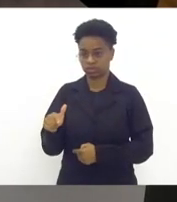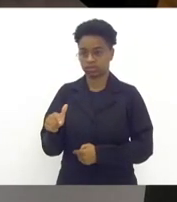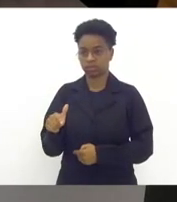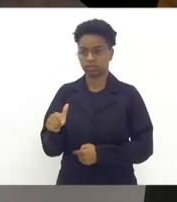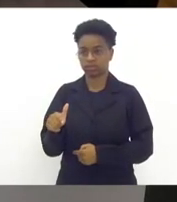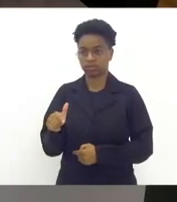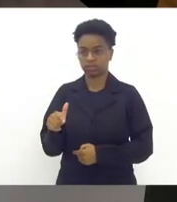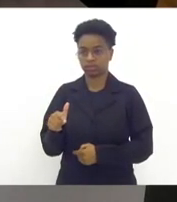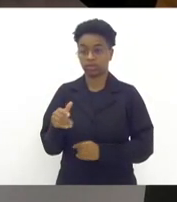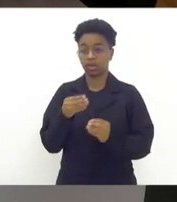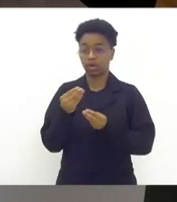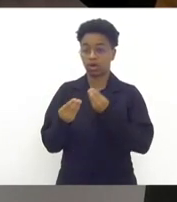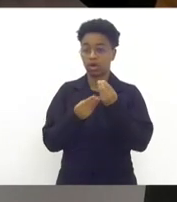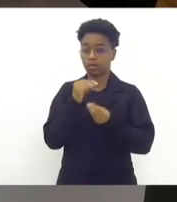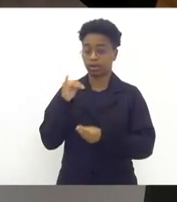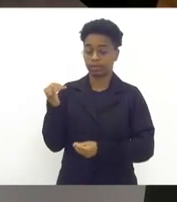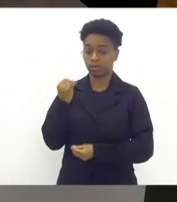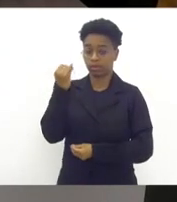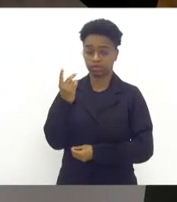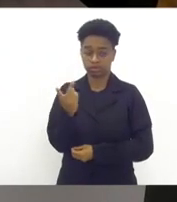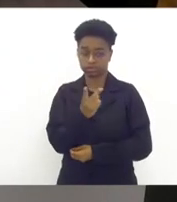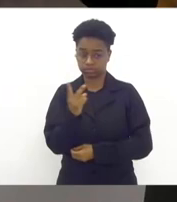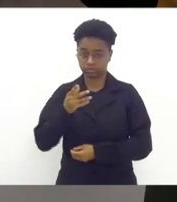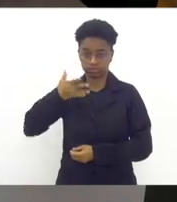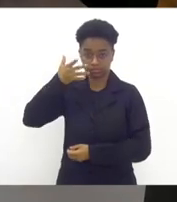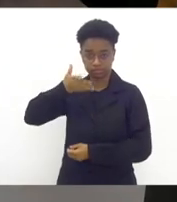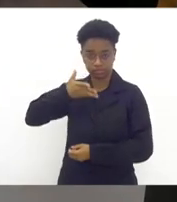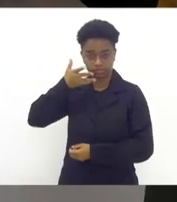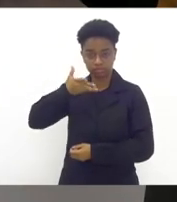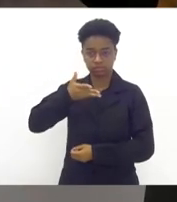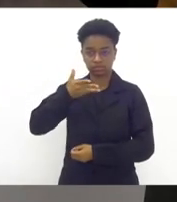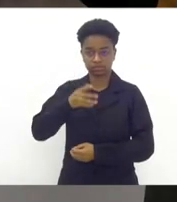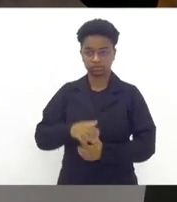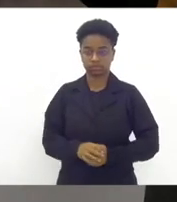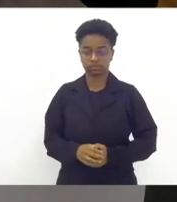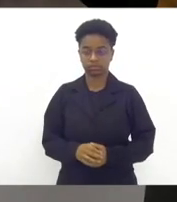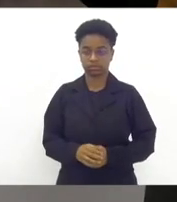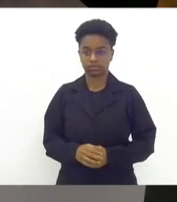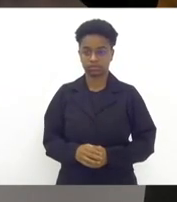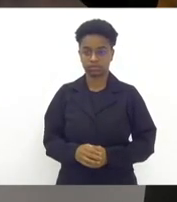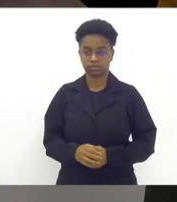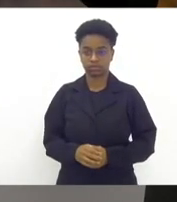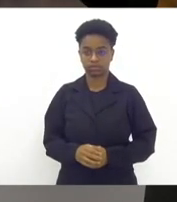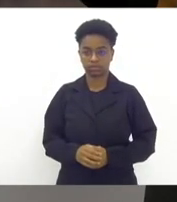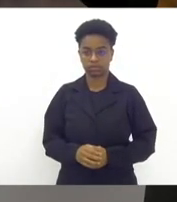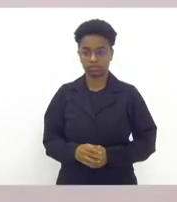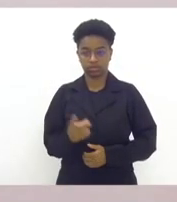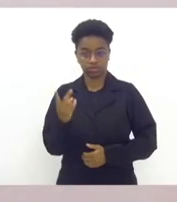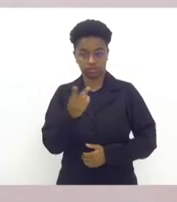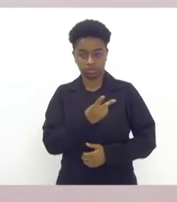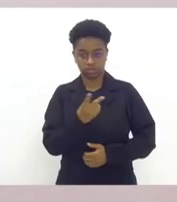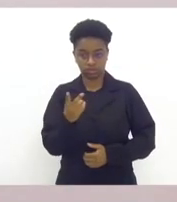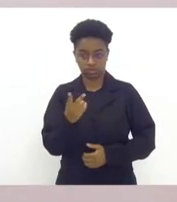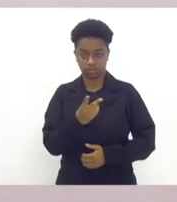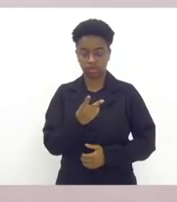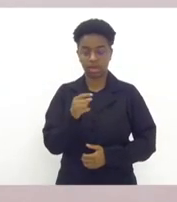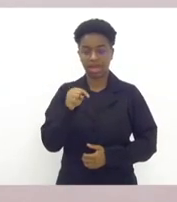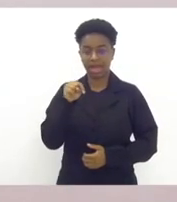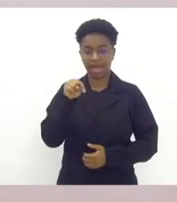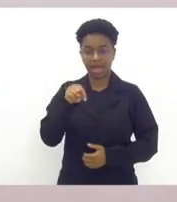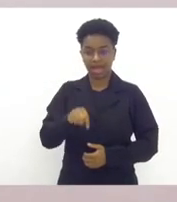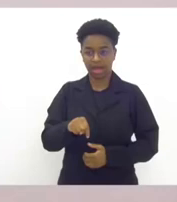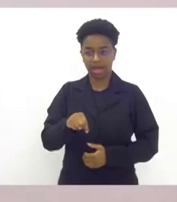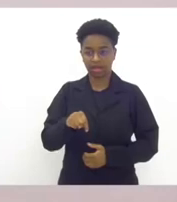quanto que é importante a fala de cada um de vocês. Vocês, os senhores, não estão aqui na